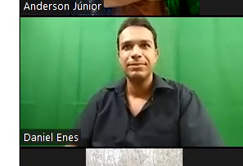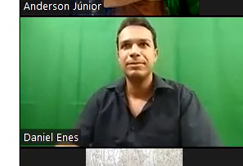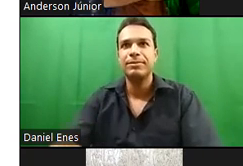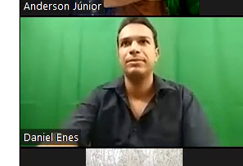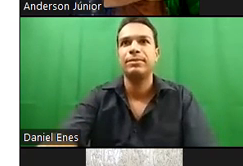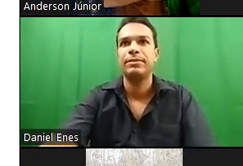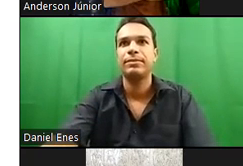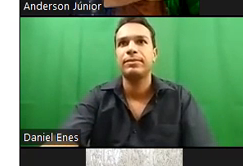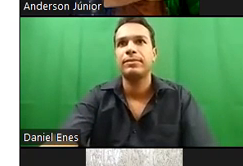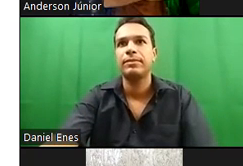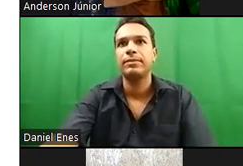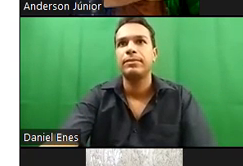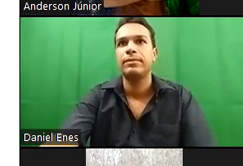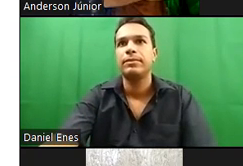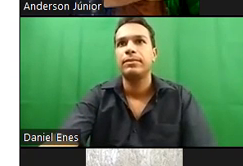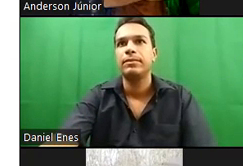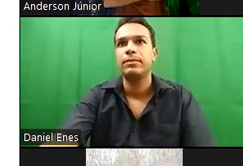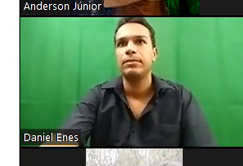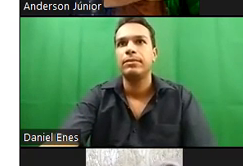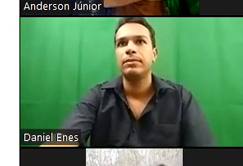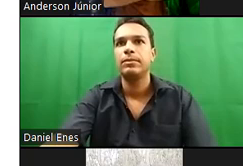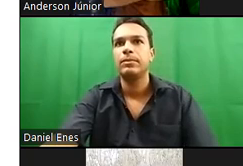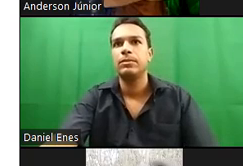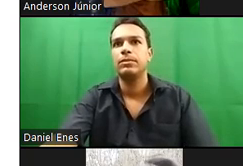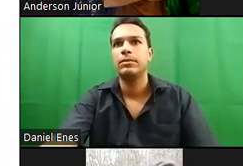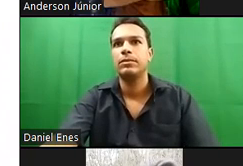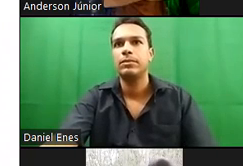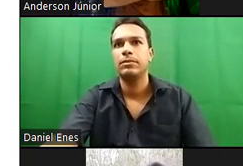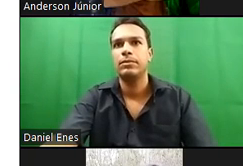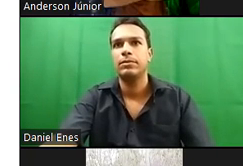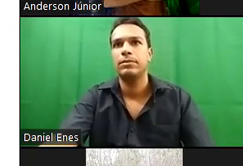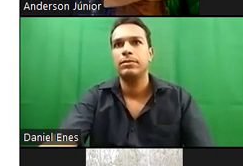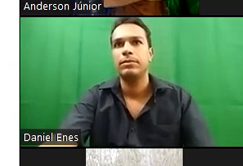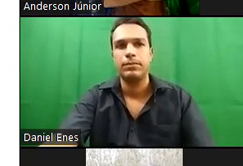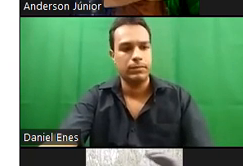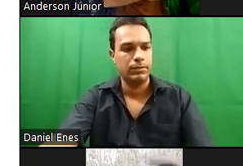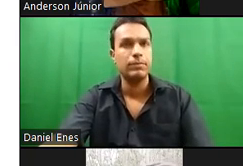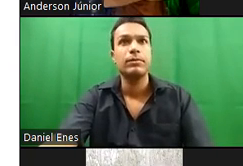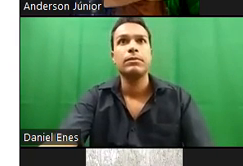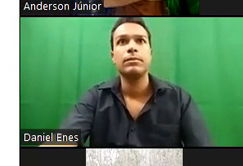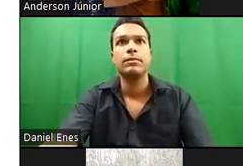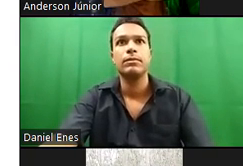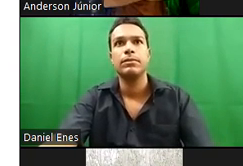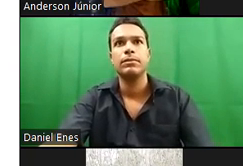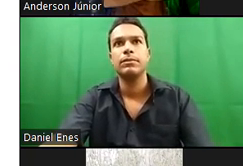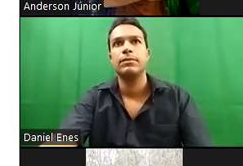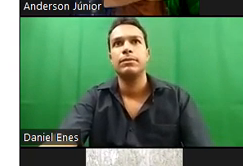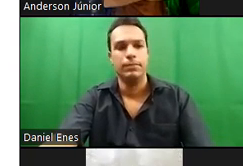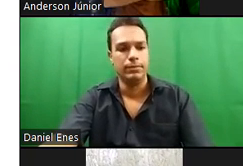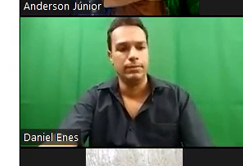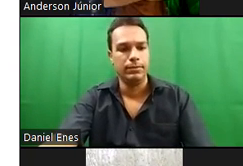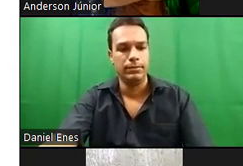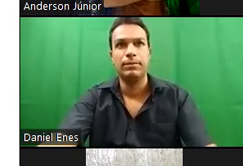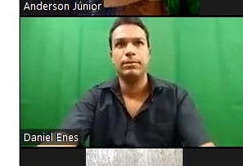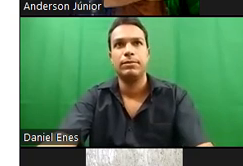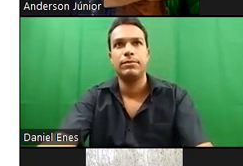Eu queria saber se você faz trabalhos para fora, para eventos, porque eu trabalho numa empresa, né, de evento online e a gente precisa muito